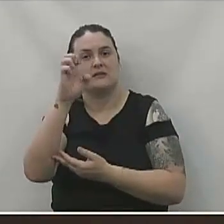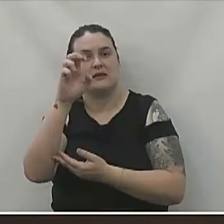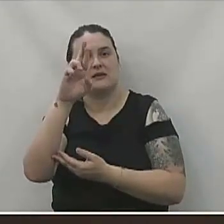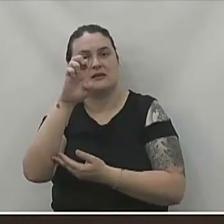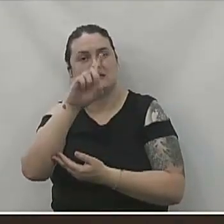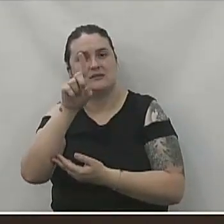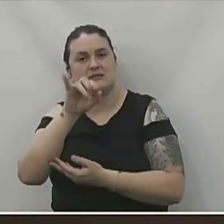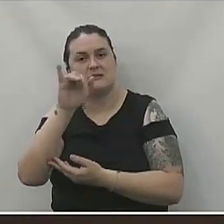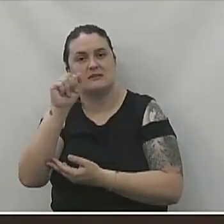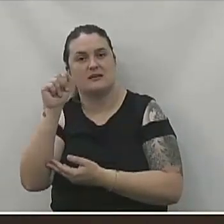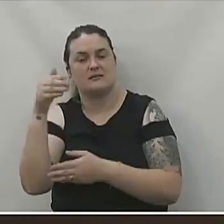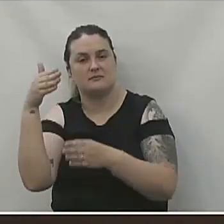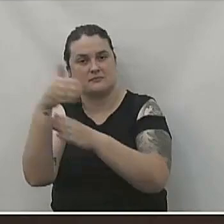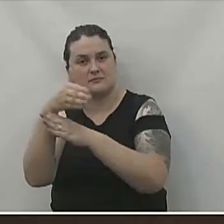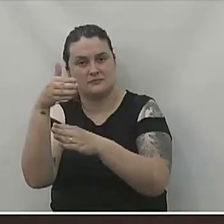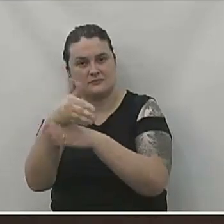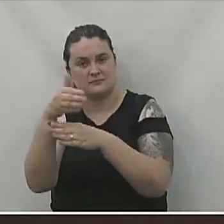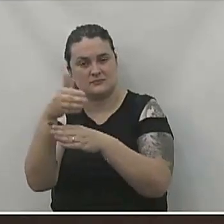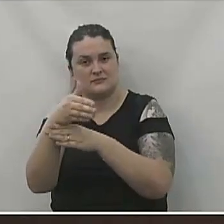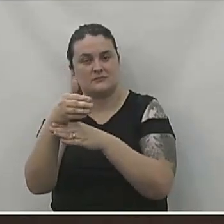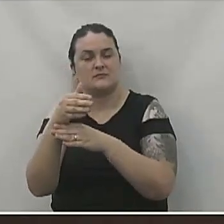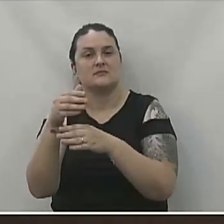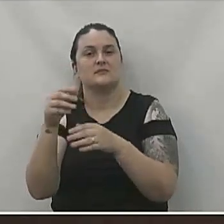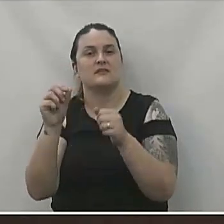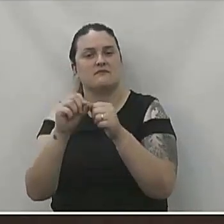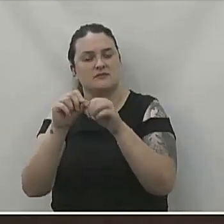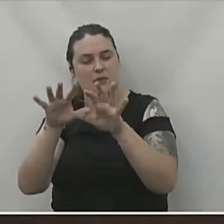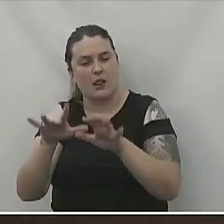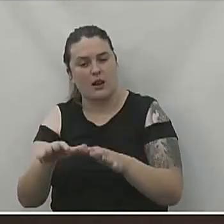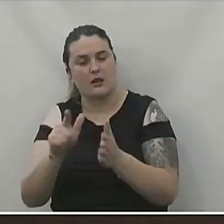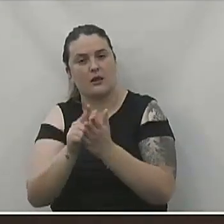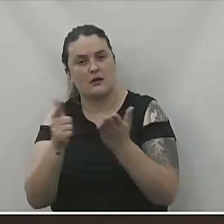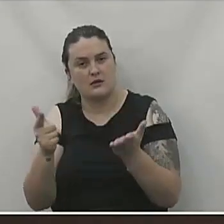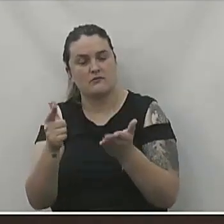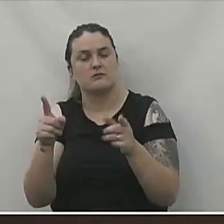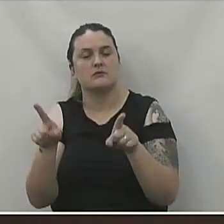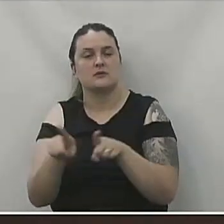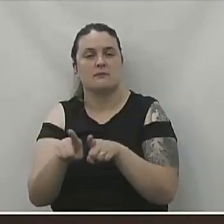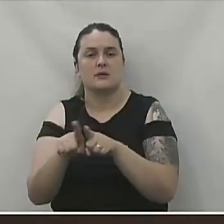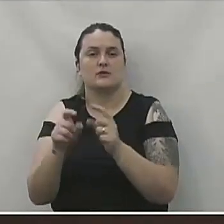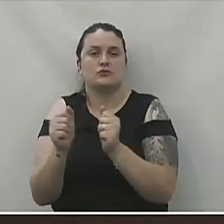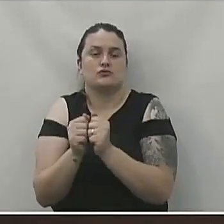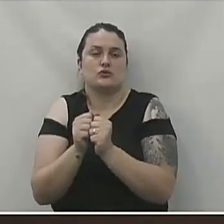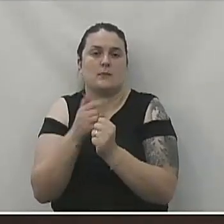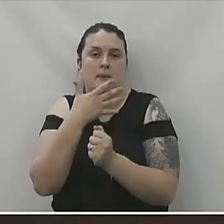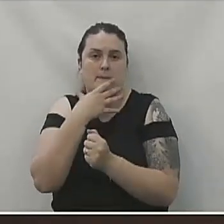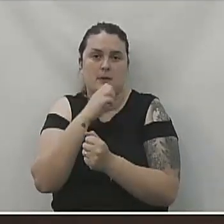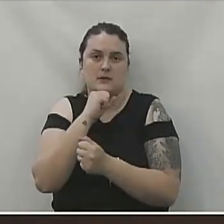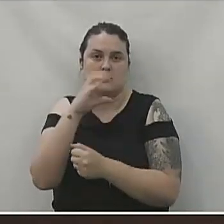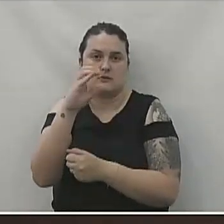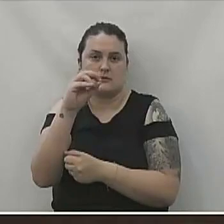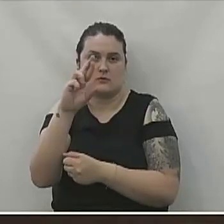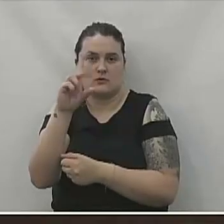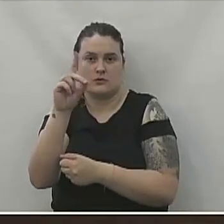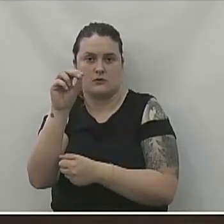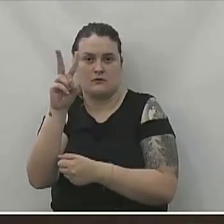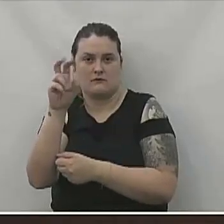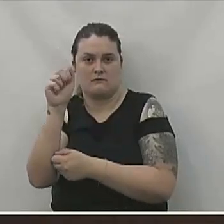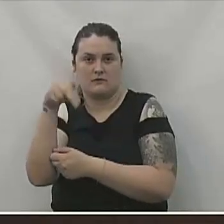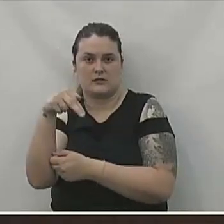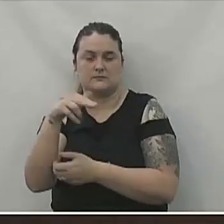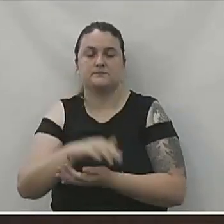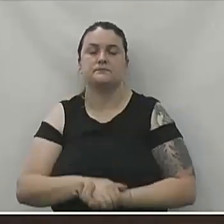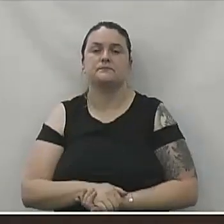que participou né ativamente E aí na Panda para